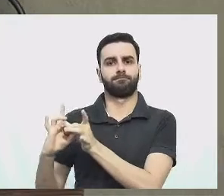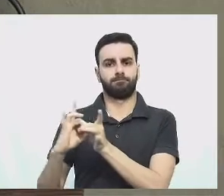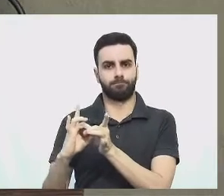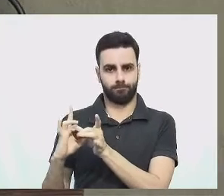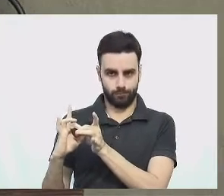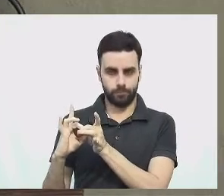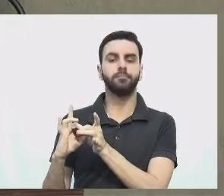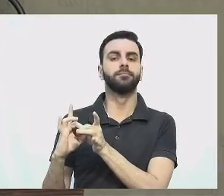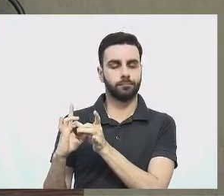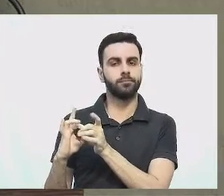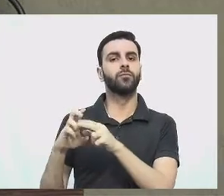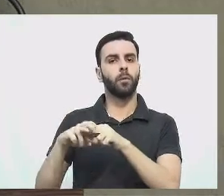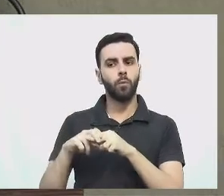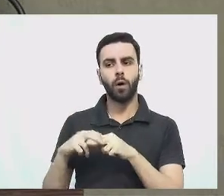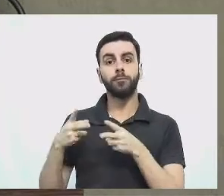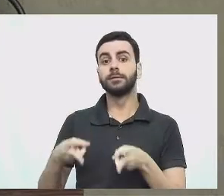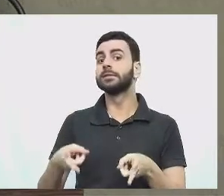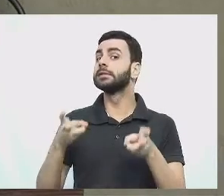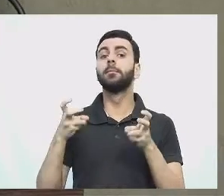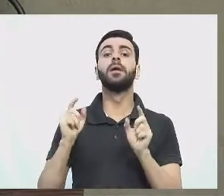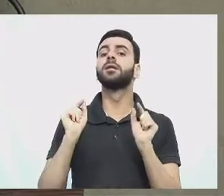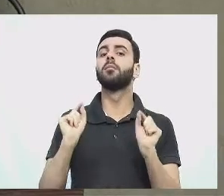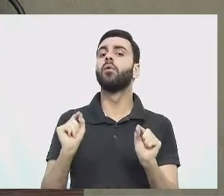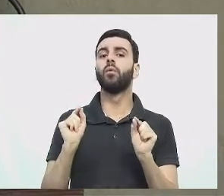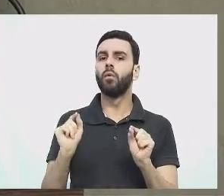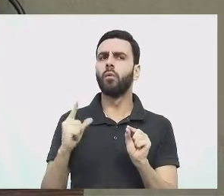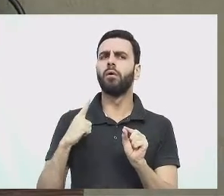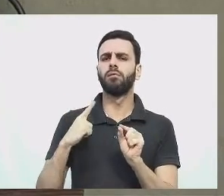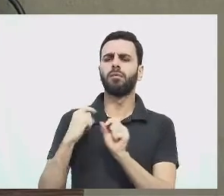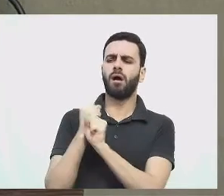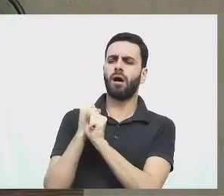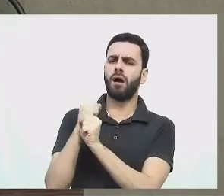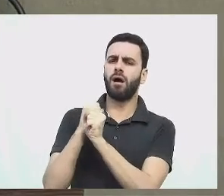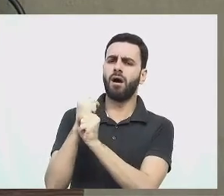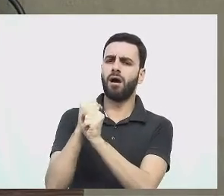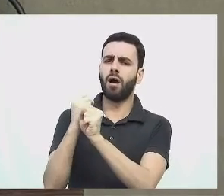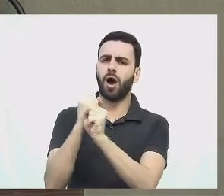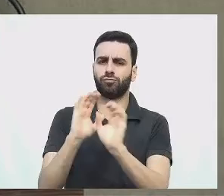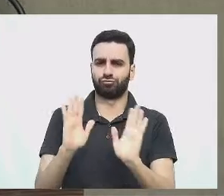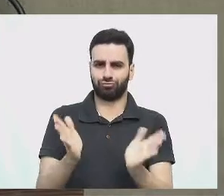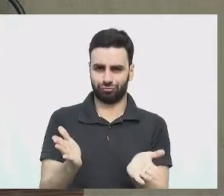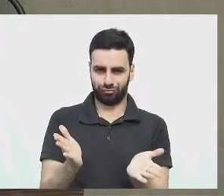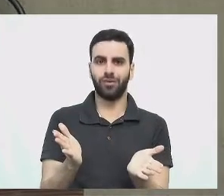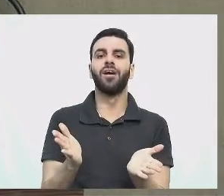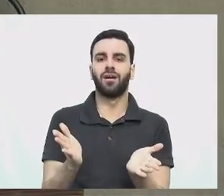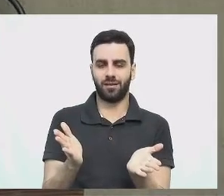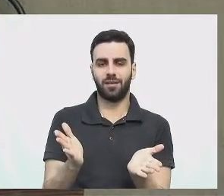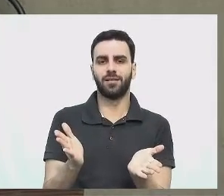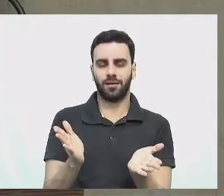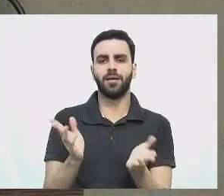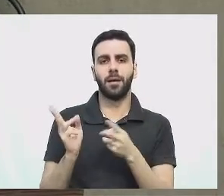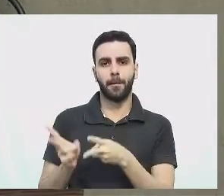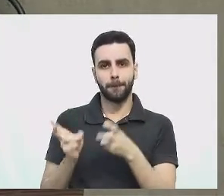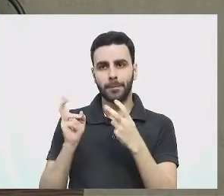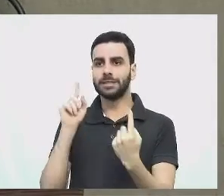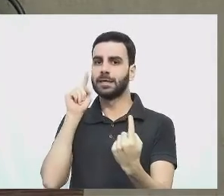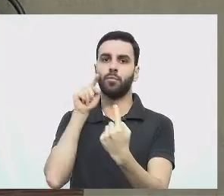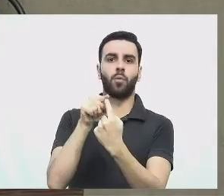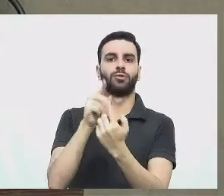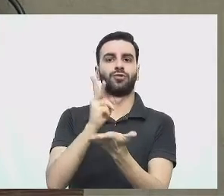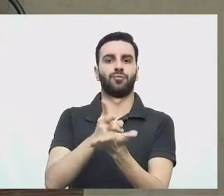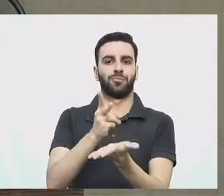porque percebeu-se ao longo de toda essa caminhada que existia um objetivo